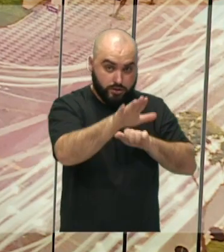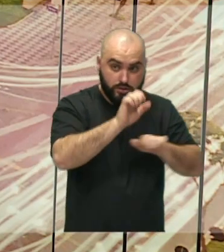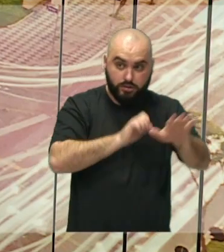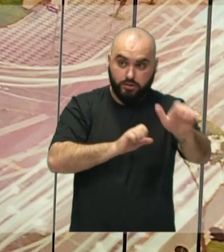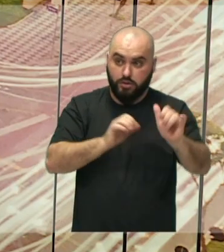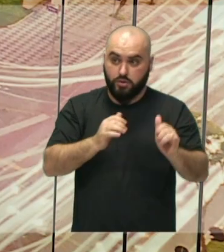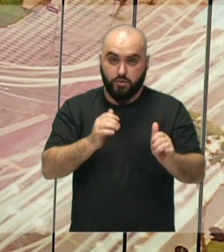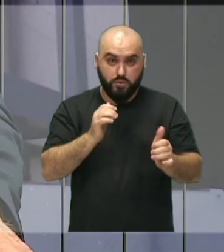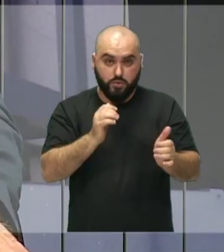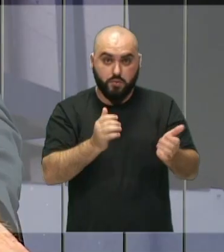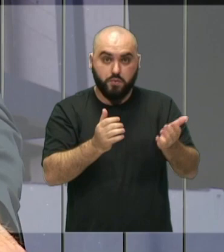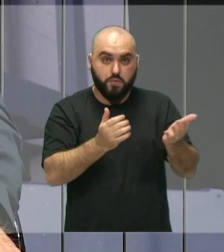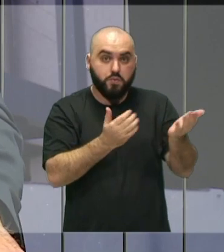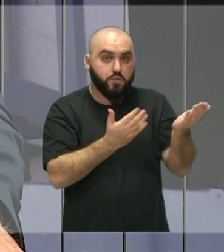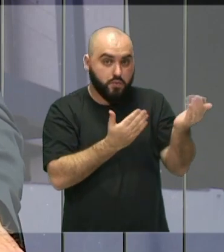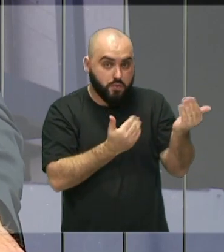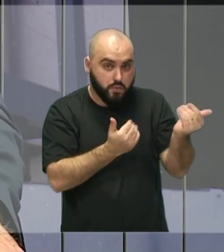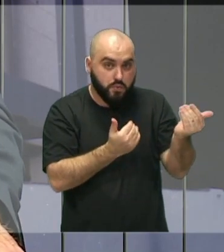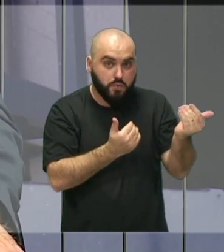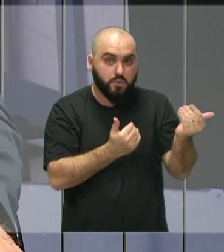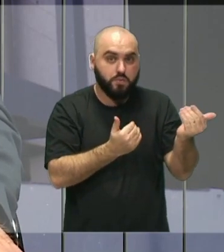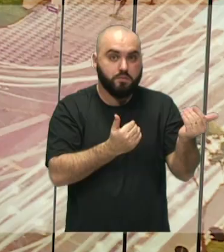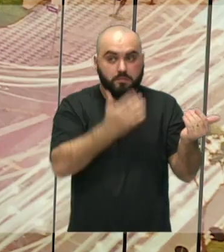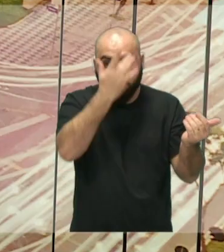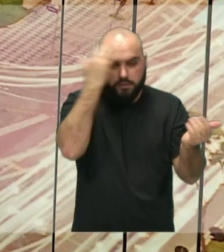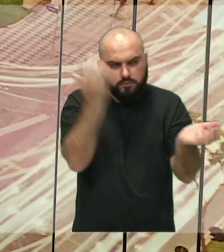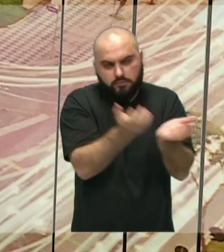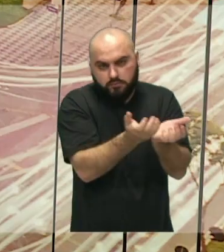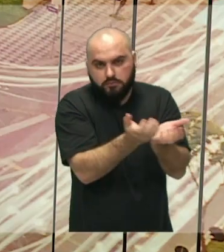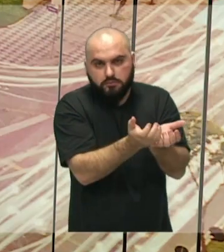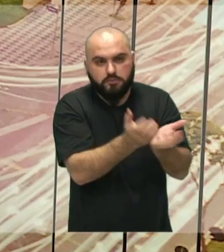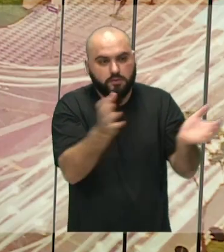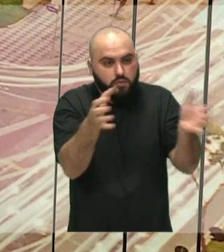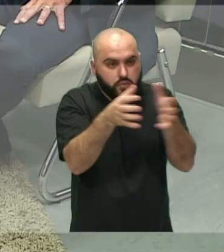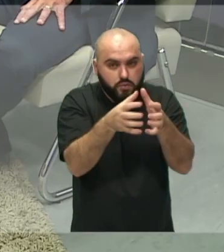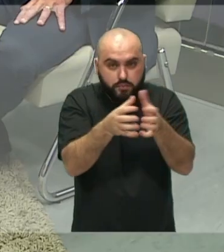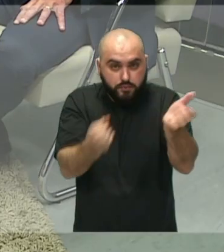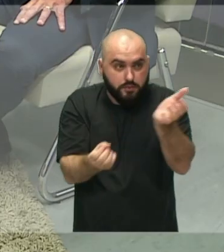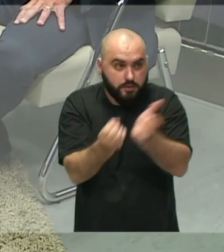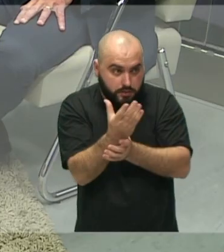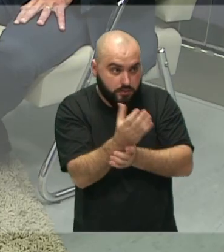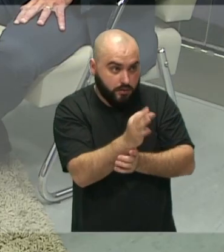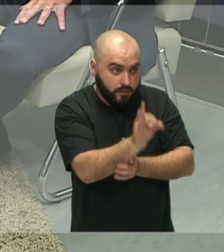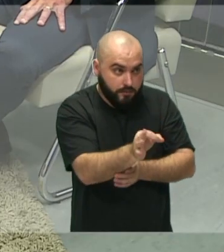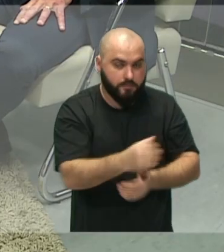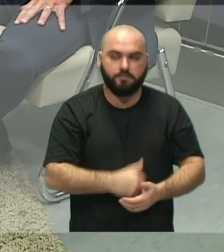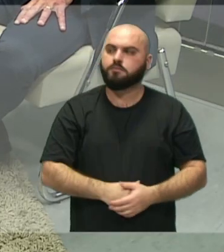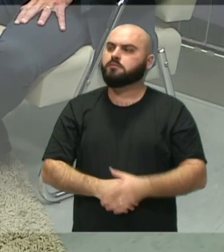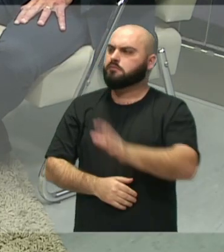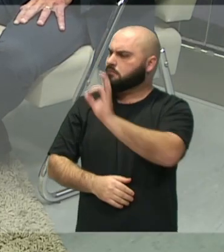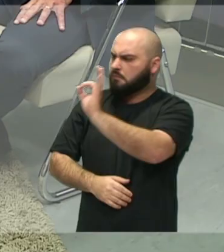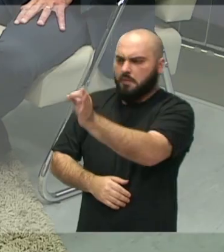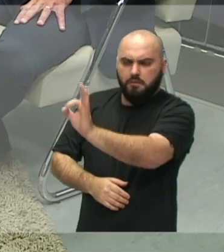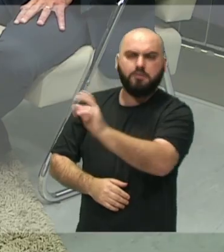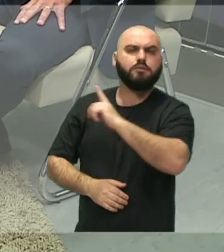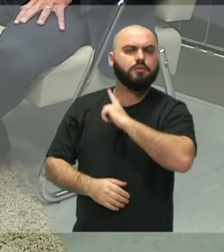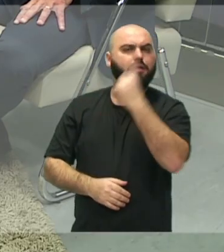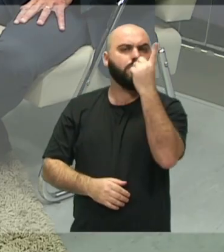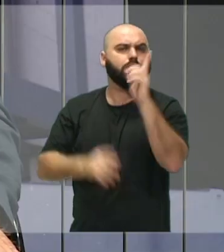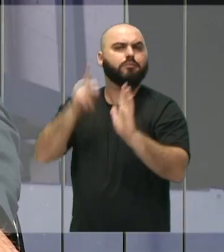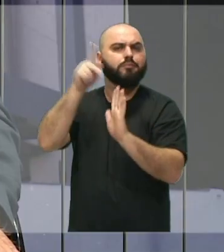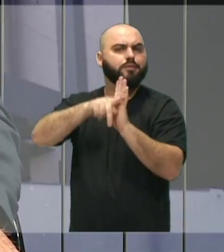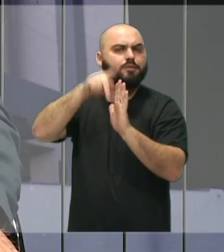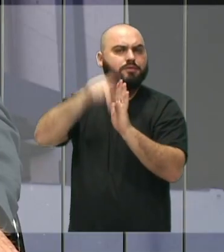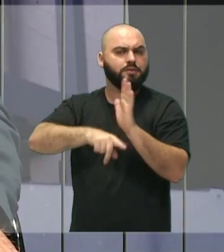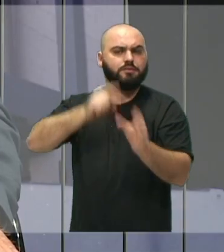os que estão mais em vulnerabilidade social, para formar as equipes. Perfeito. Nós temos um projeto que deu certo dentro da cidade de Itajaí, que é muito